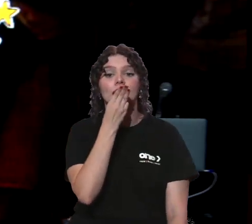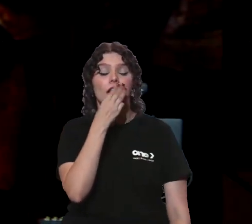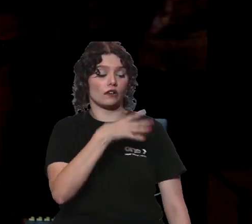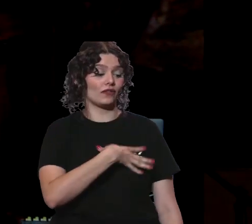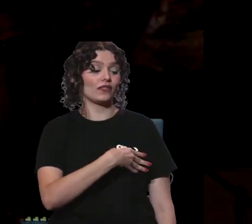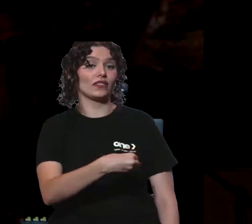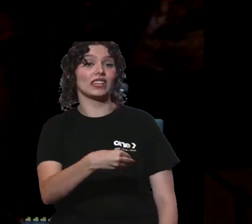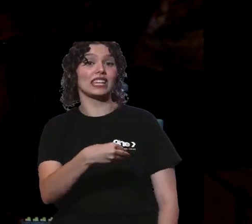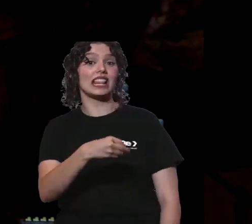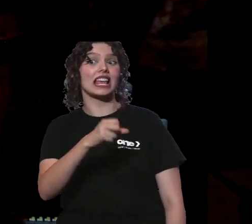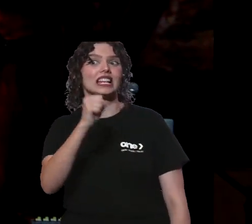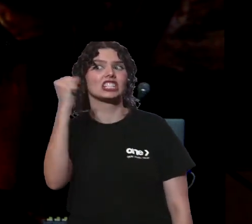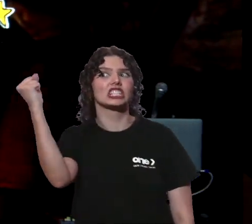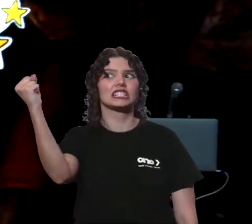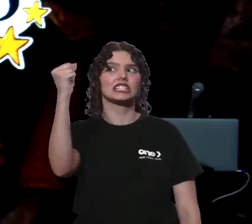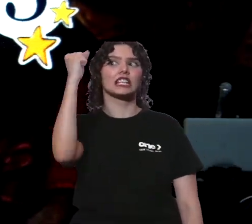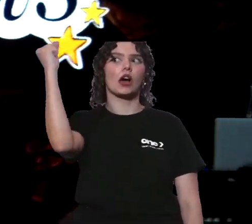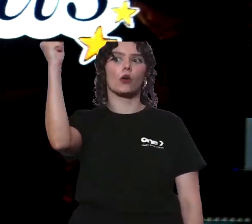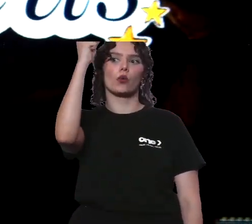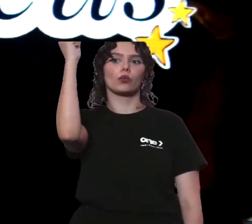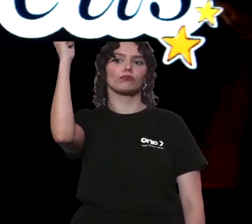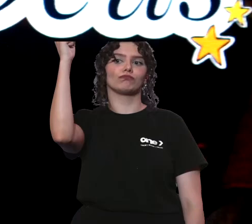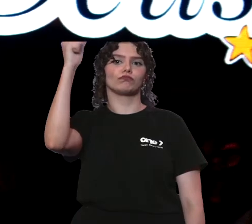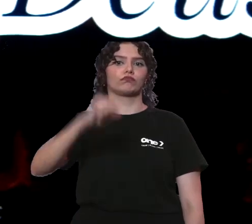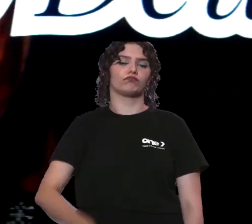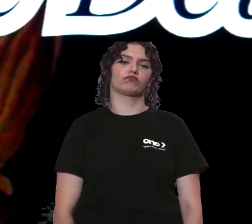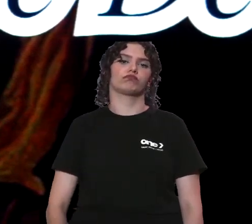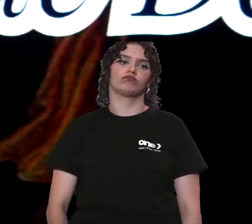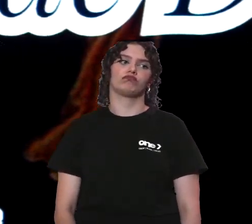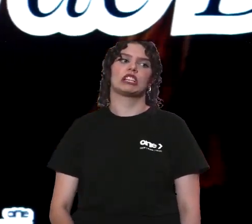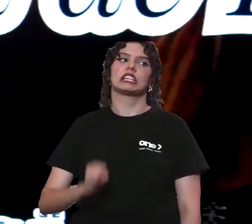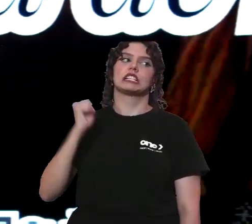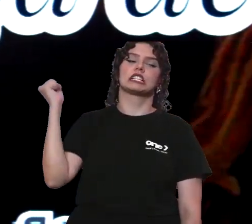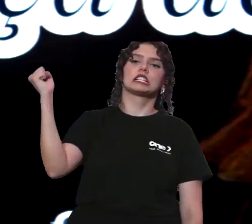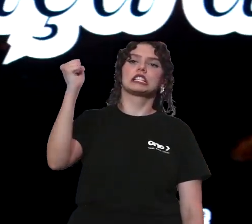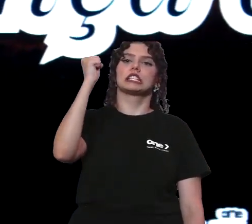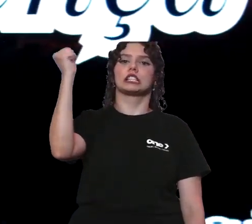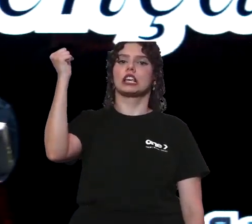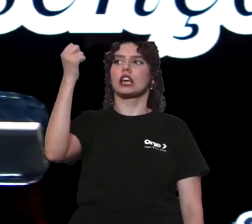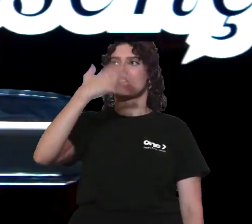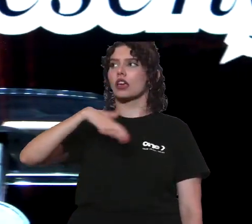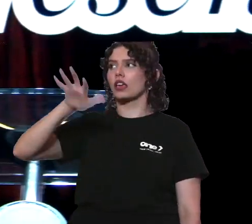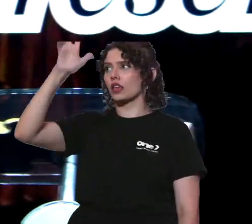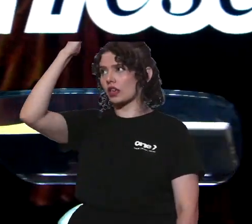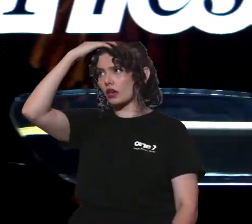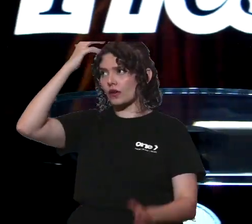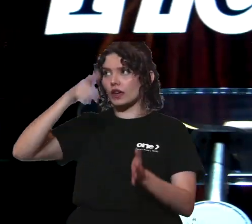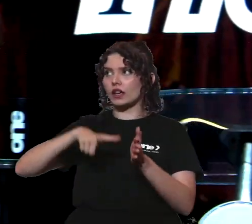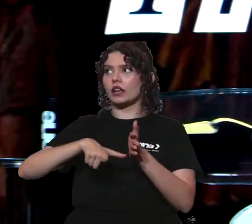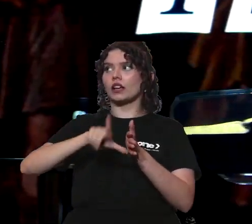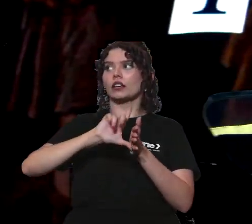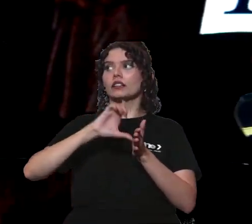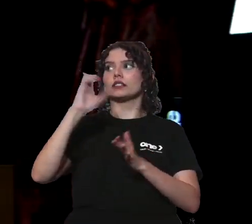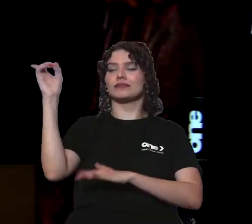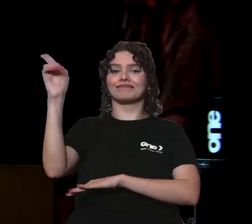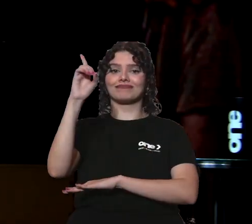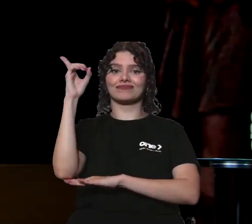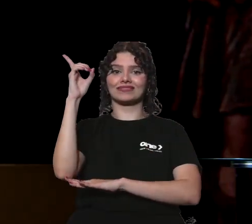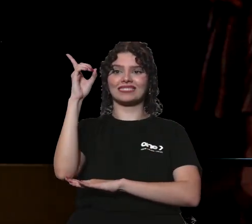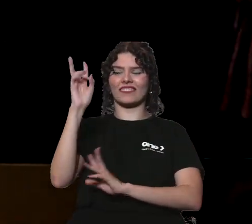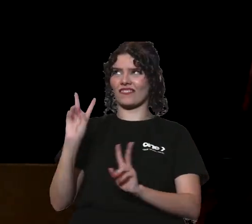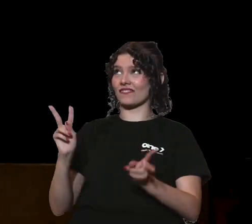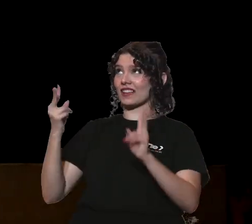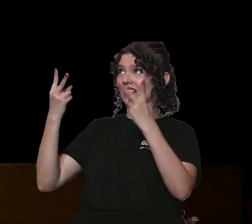quem? Saul. Saul foi o rei antes de Davi que não valorizava a presença